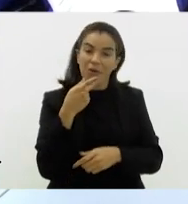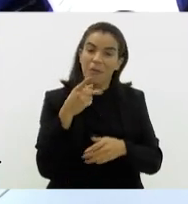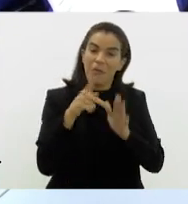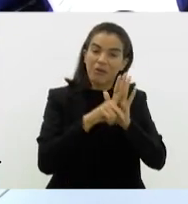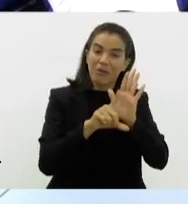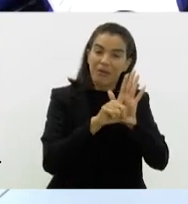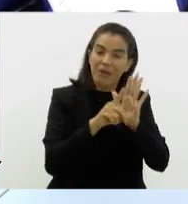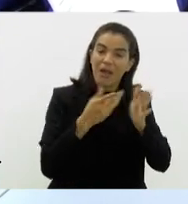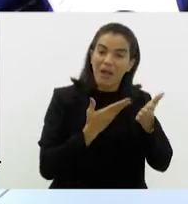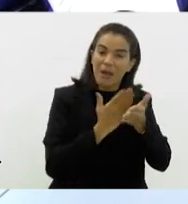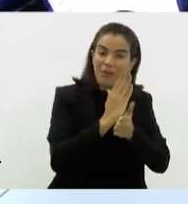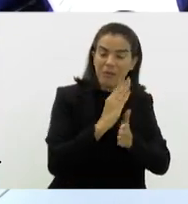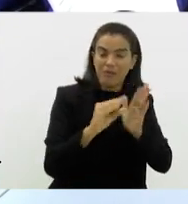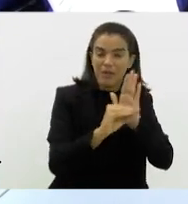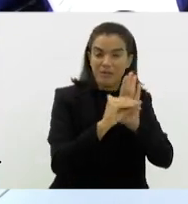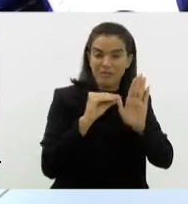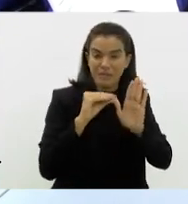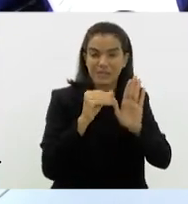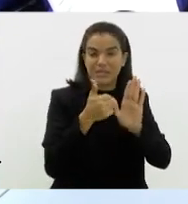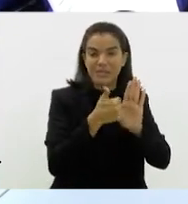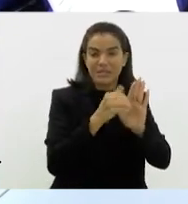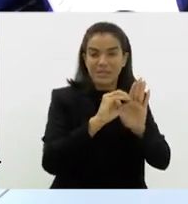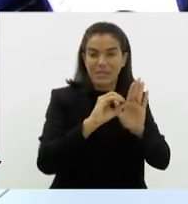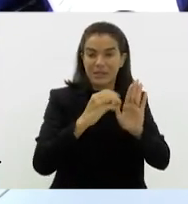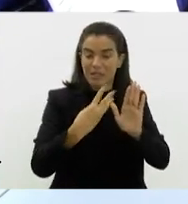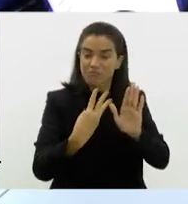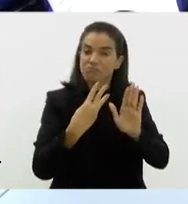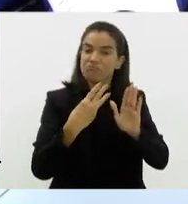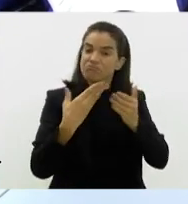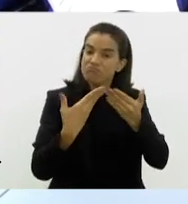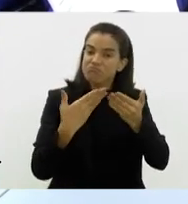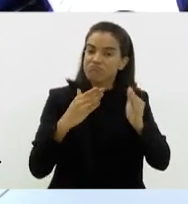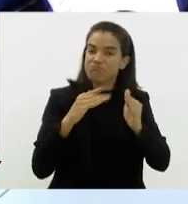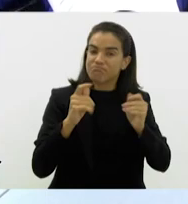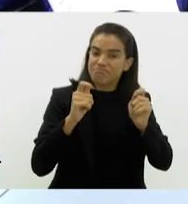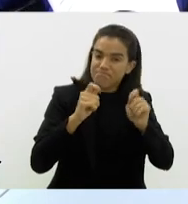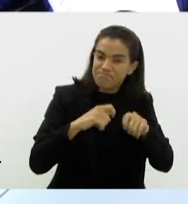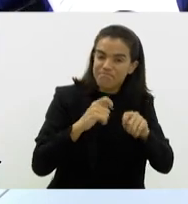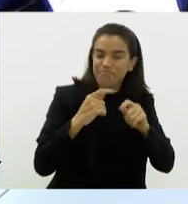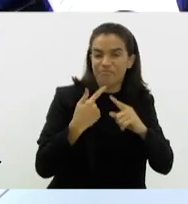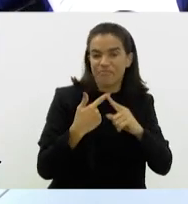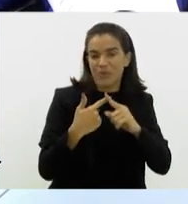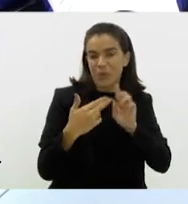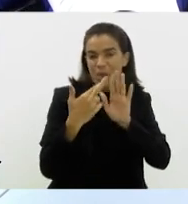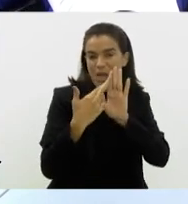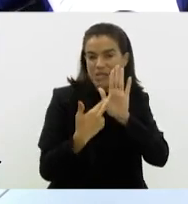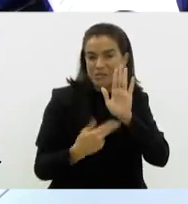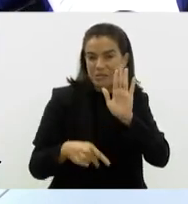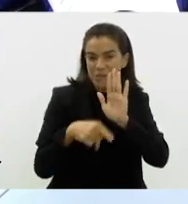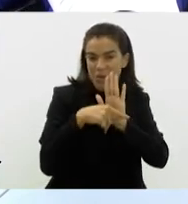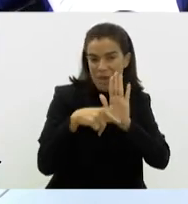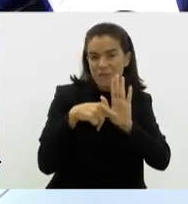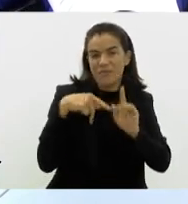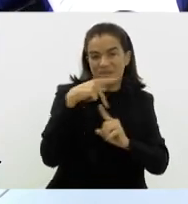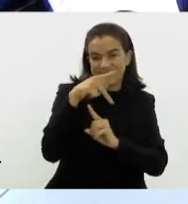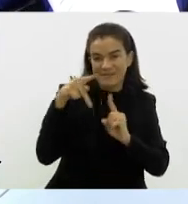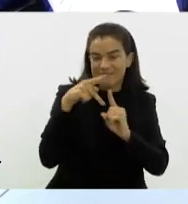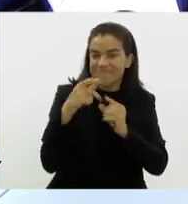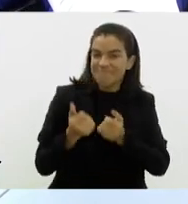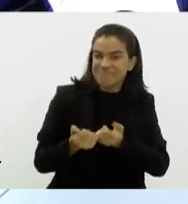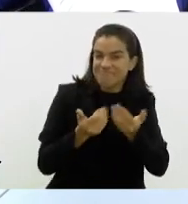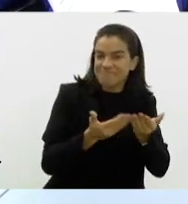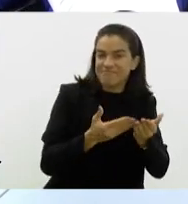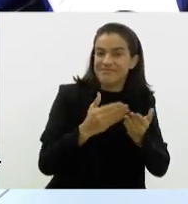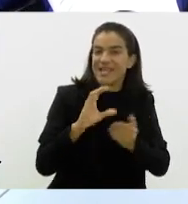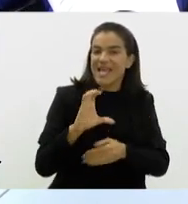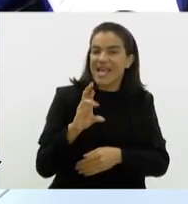a aprovação da emenda constitucional 103 abriu essa possibilidade dos regimes próprios da Previdência concederem